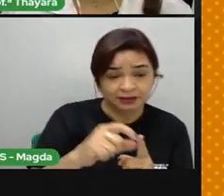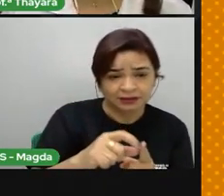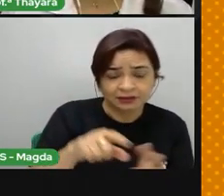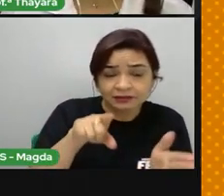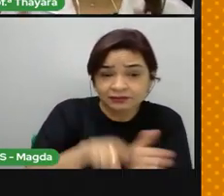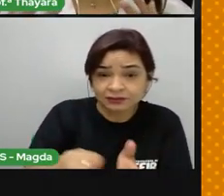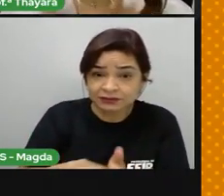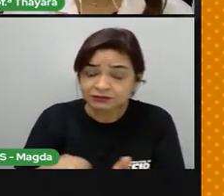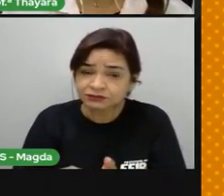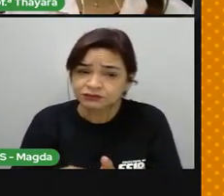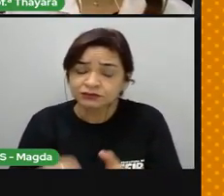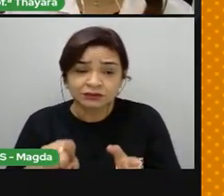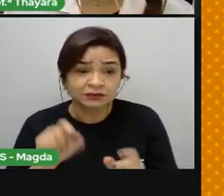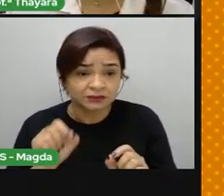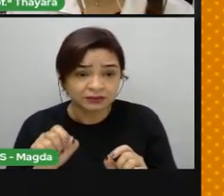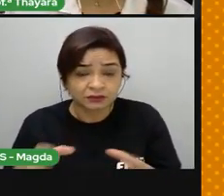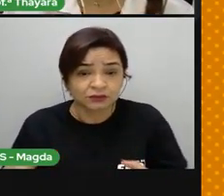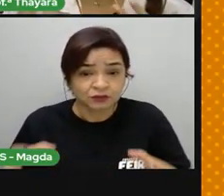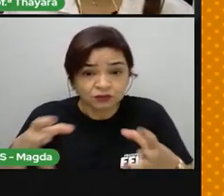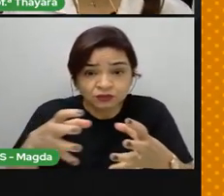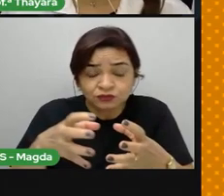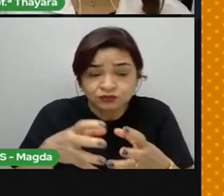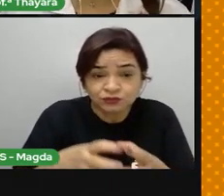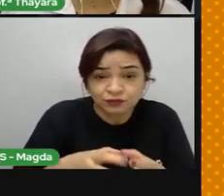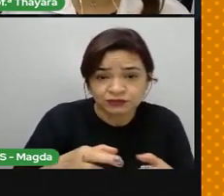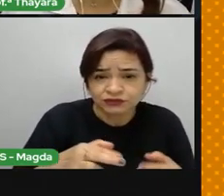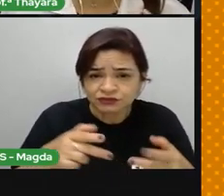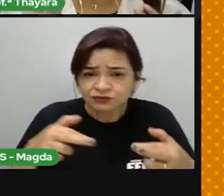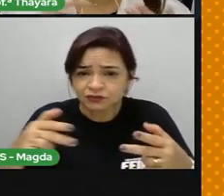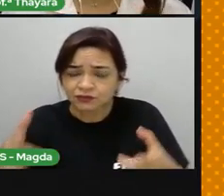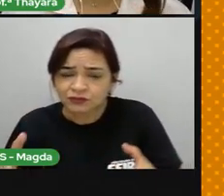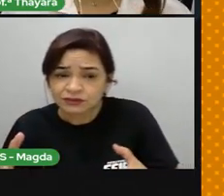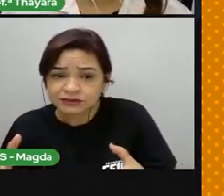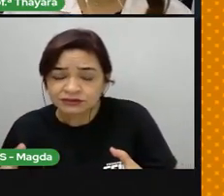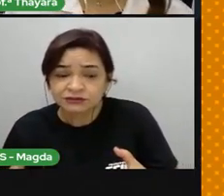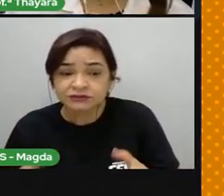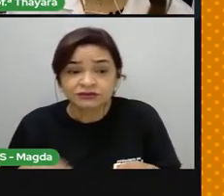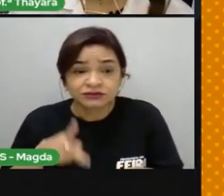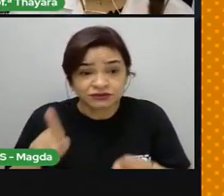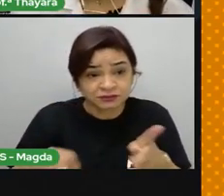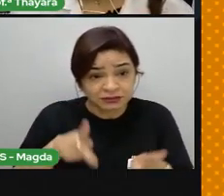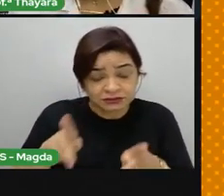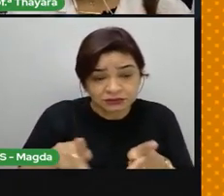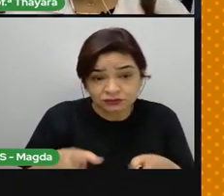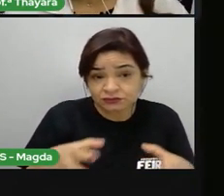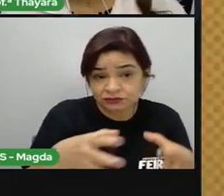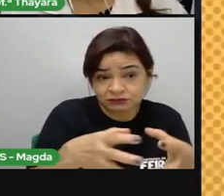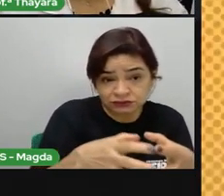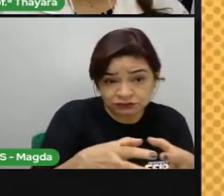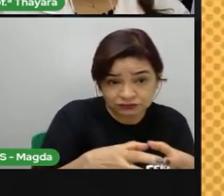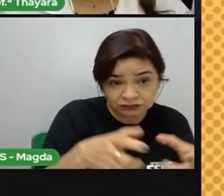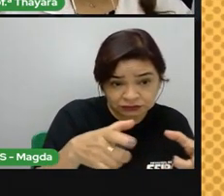gente encontra que cultura é o conjunto de costumes, tradições e modos de agir de um povo.